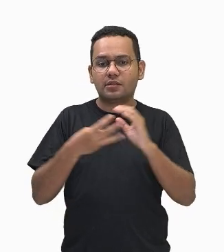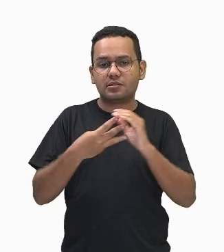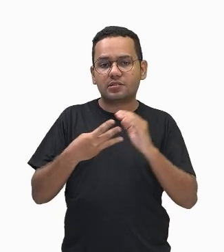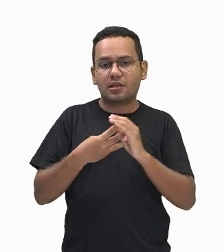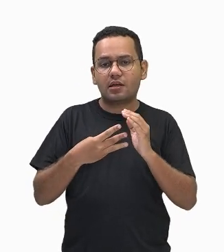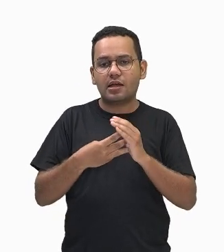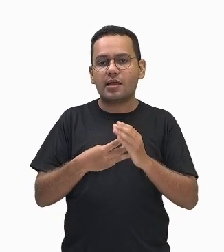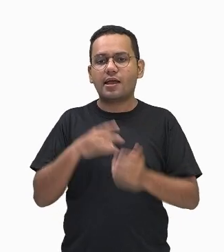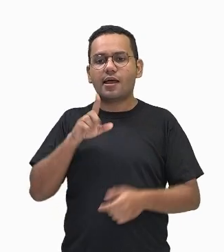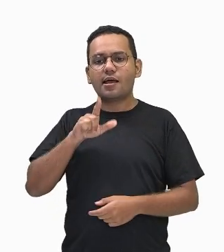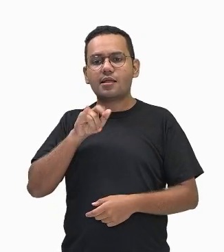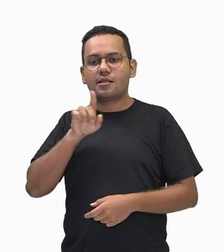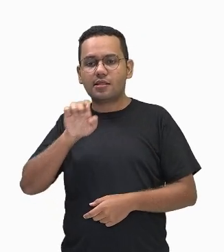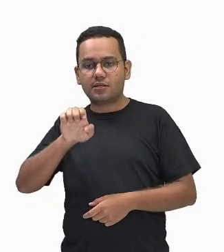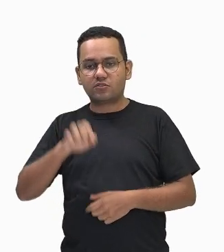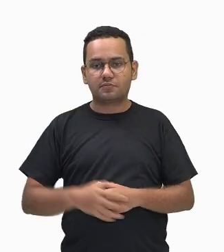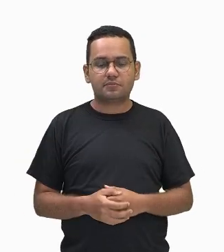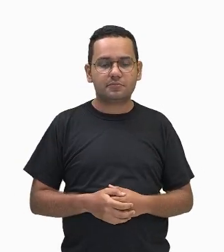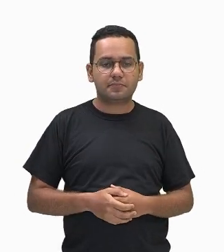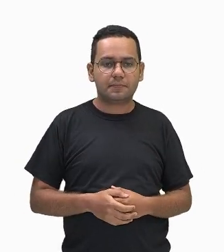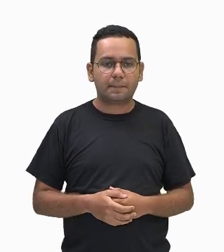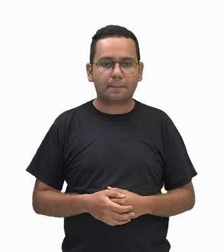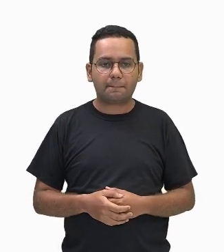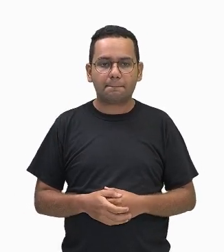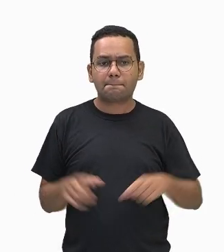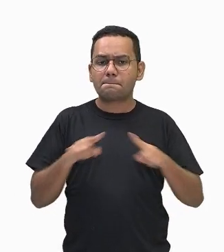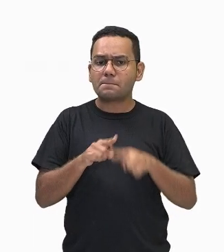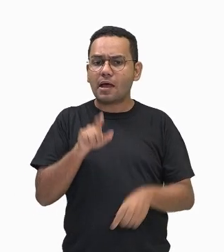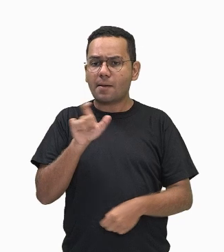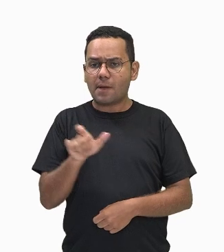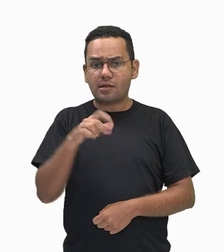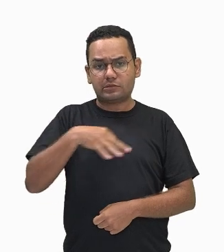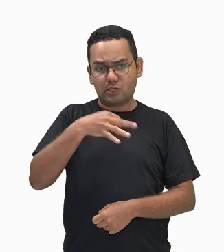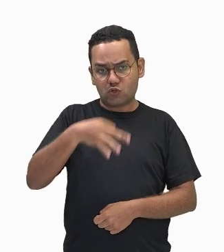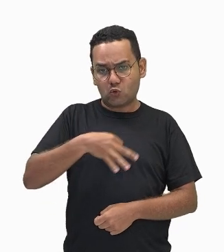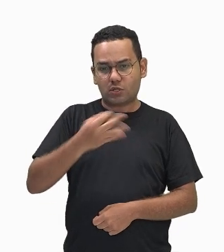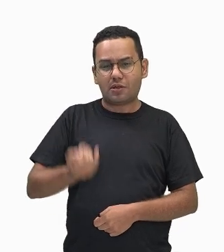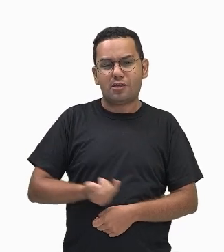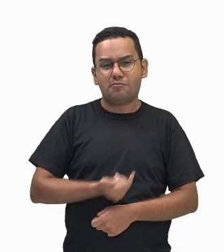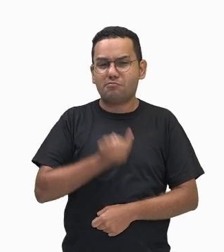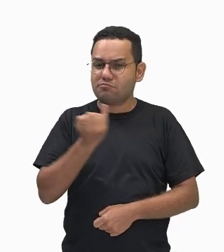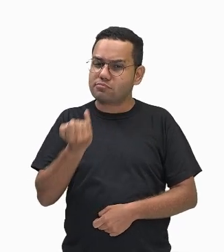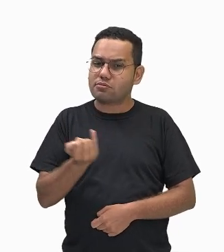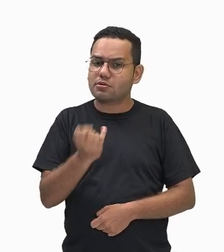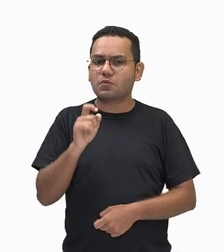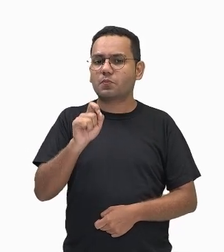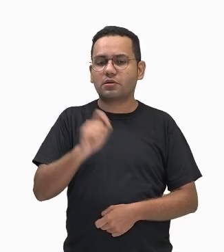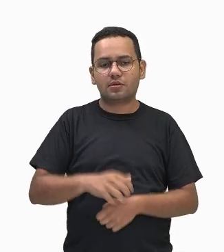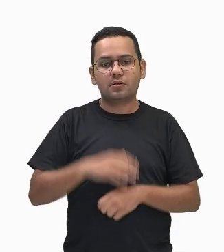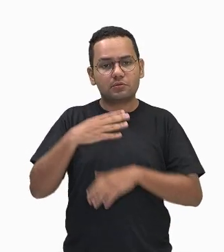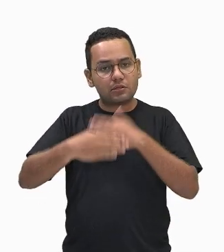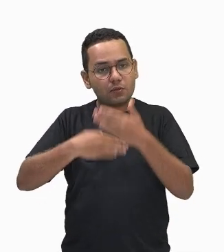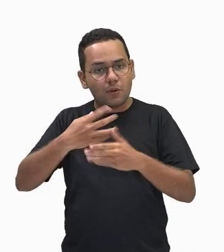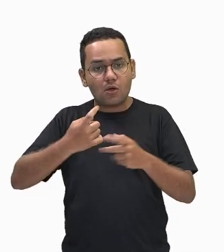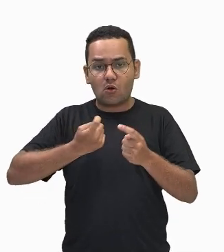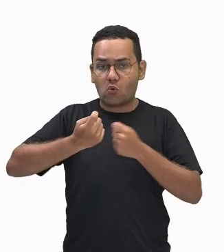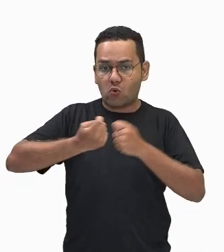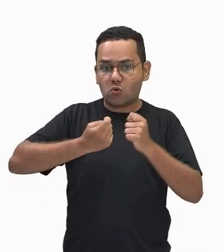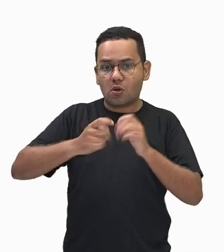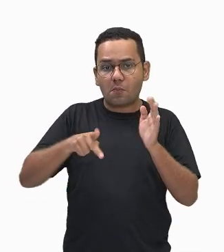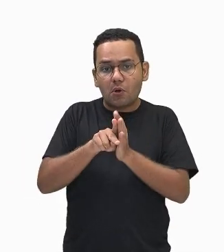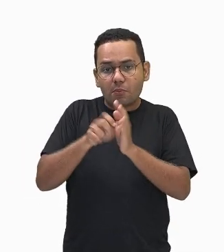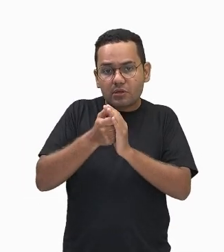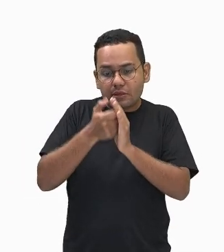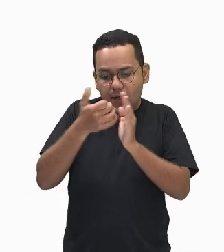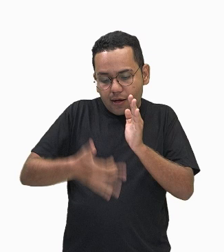Leydig. A testosterona desempenha um papel importante no desenvolvimento e